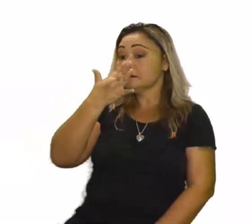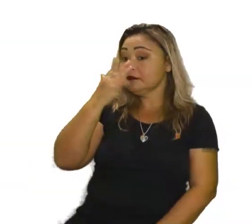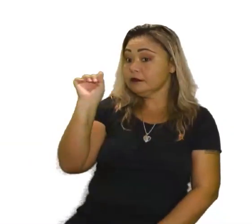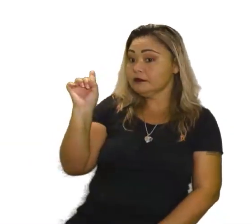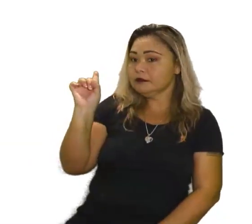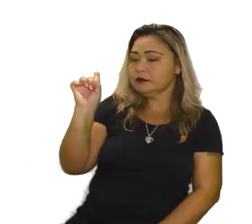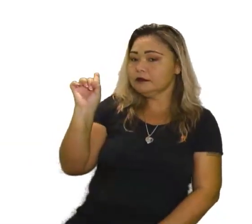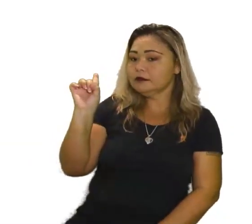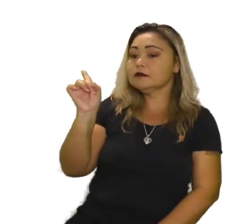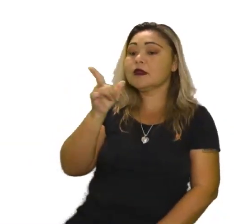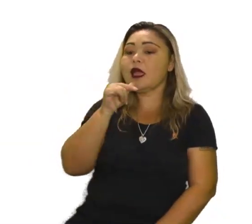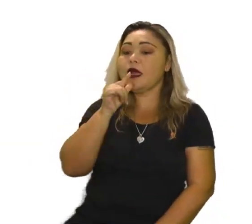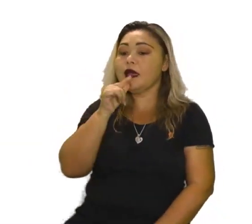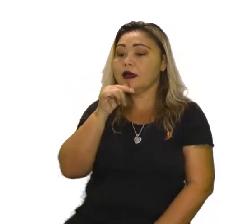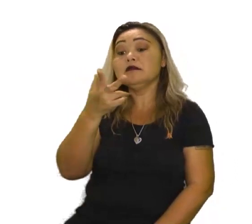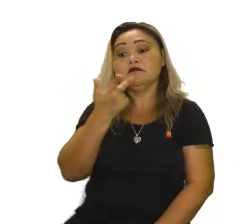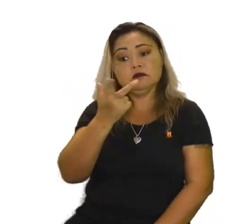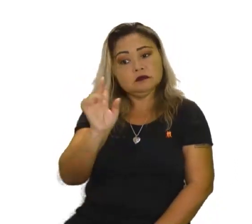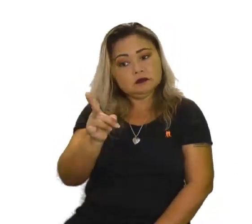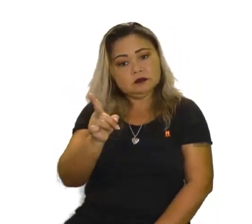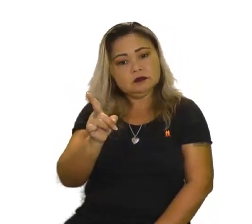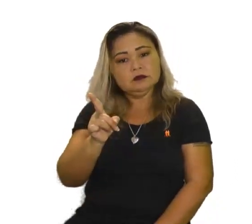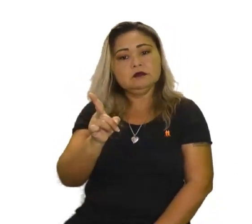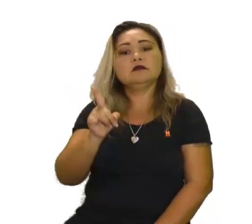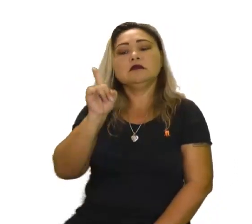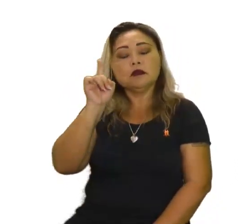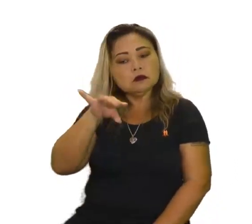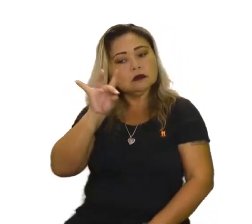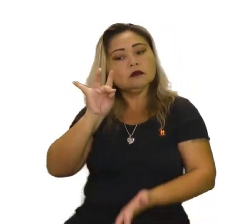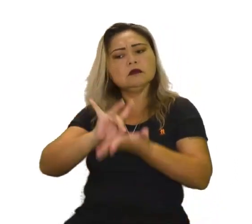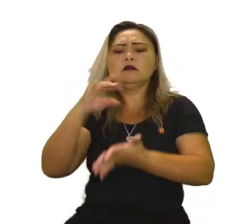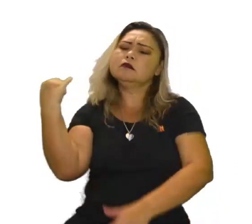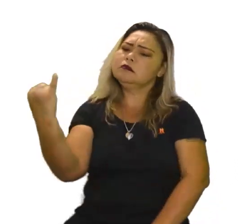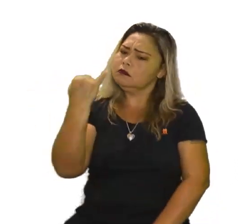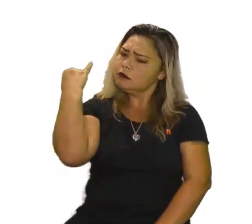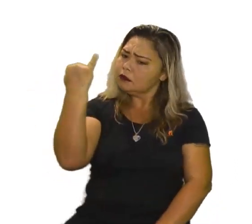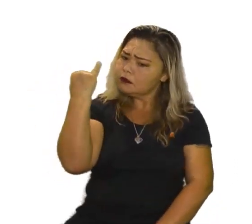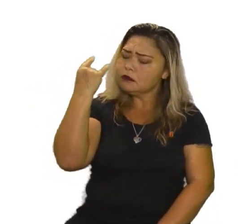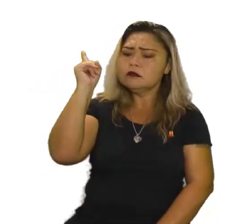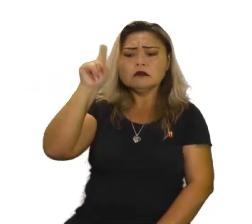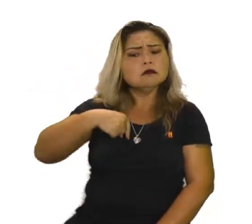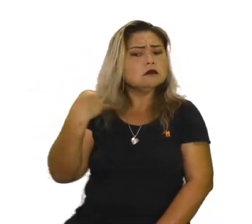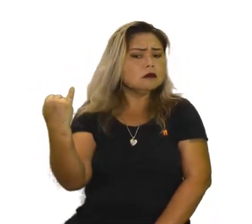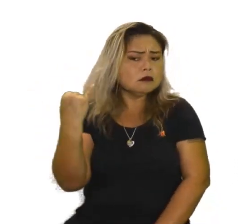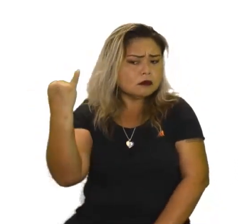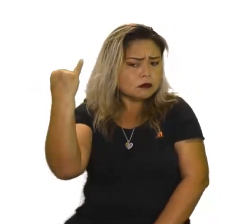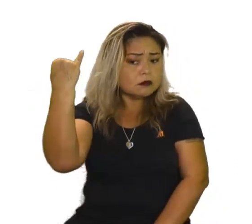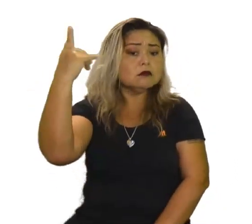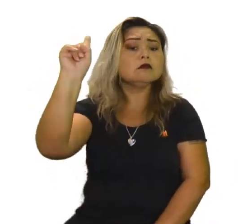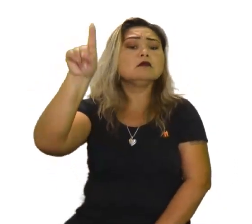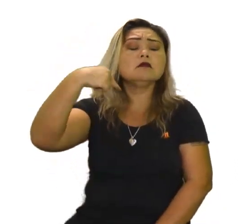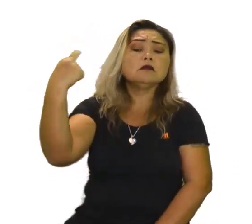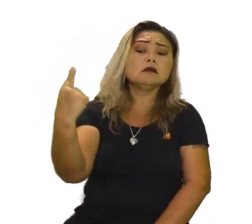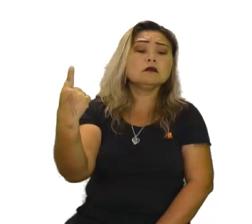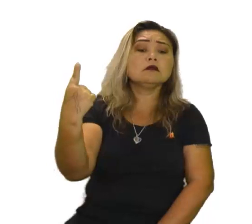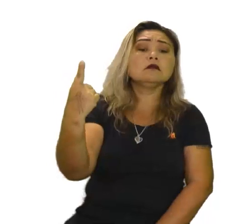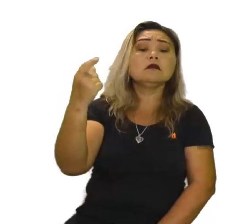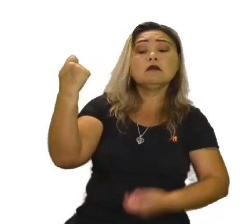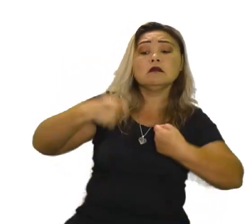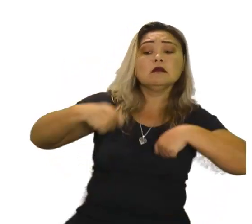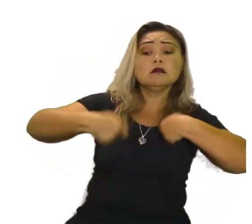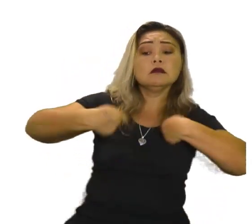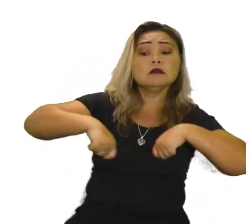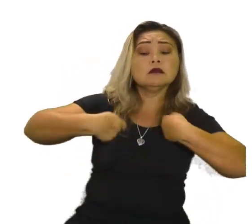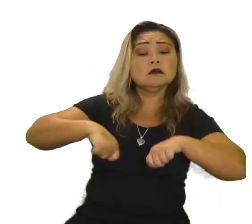Observe as fontes de água, que eu falei, né? It's very, very important then. Fonte de água. Porque é